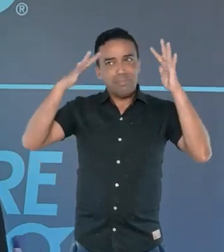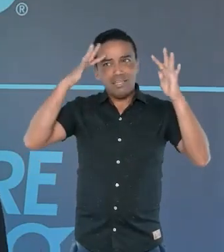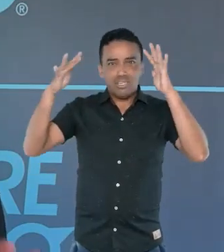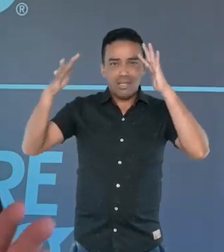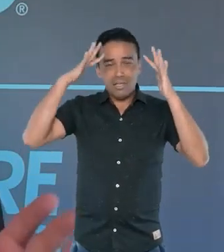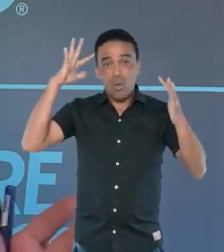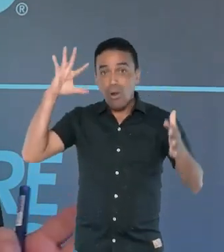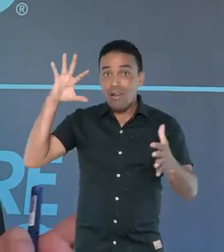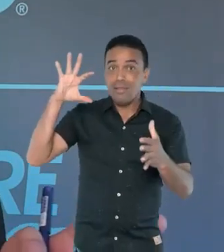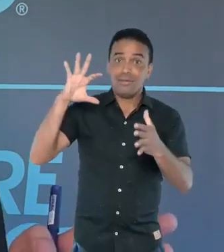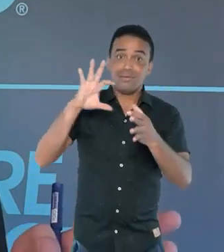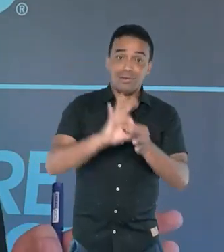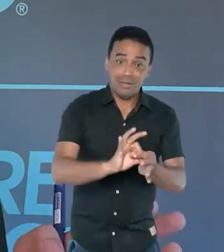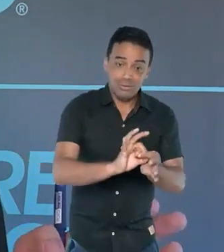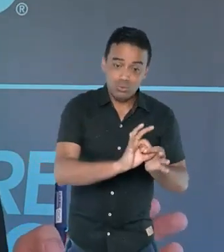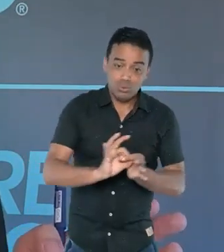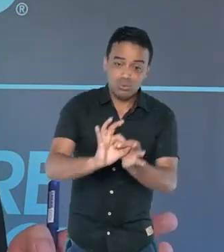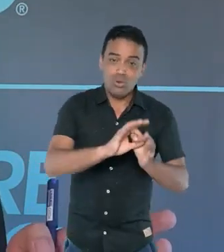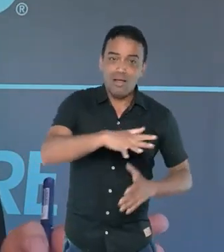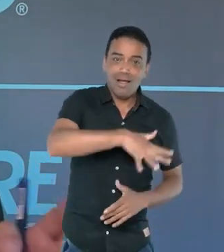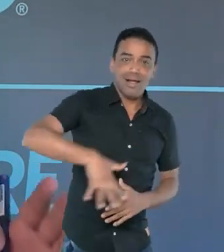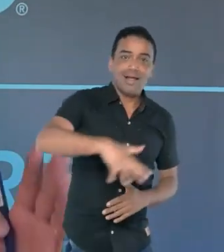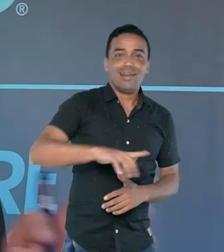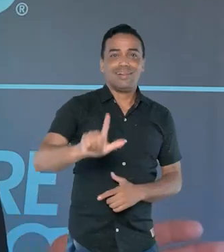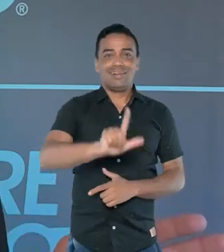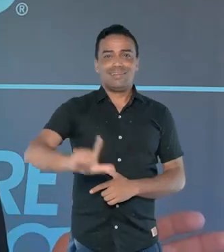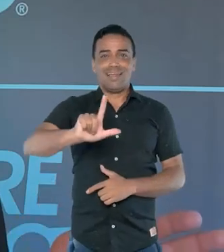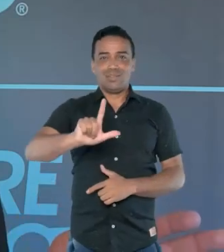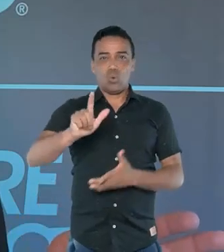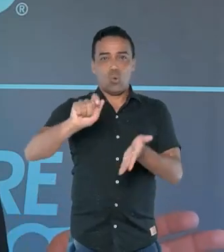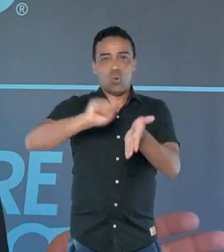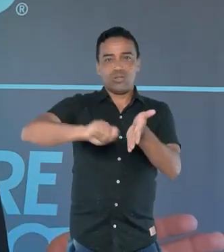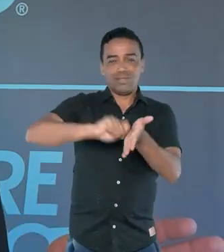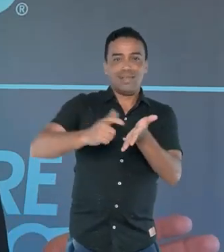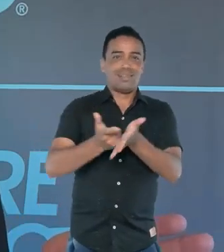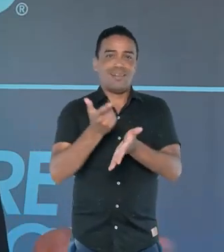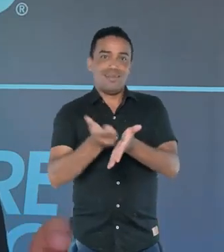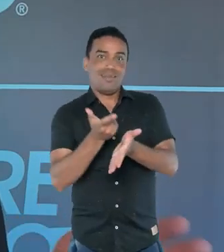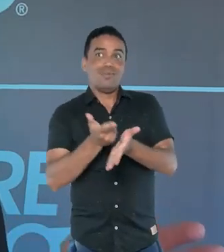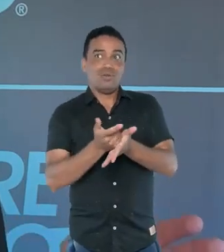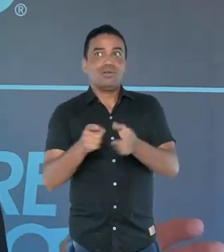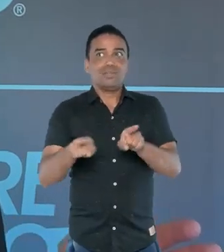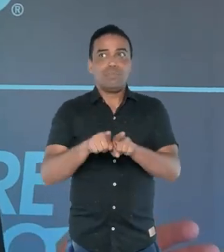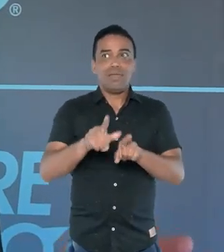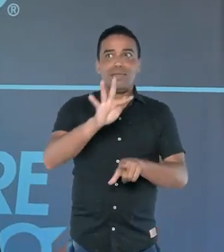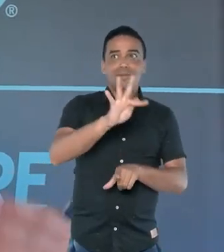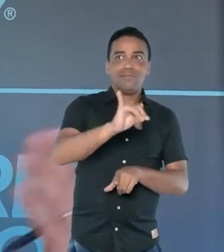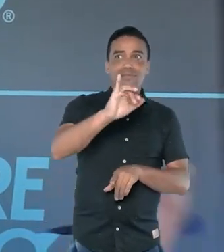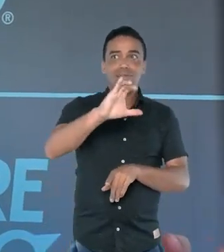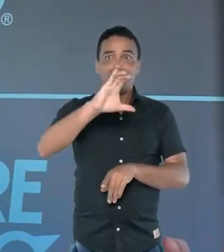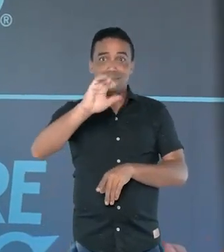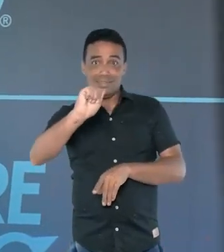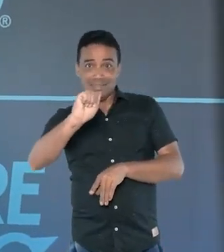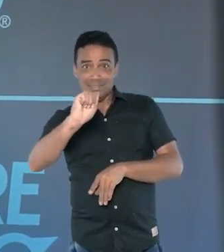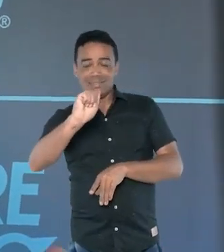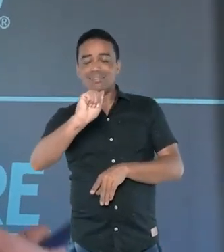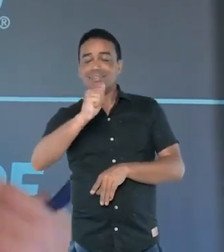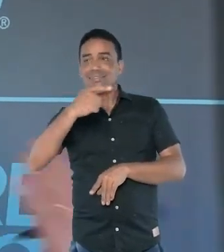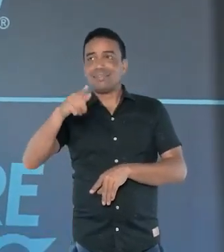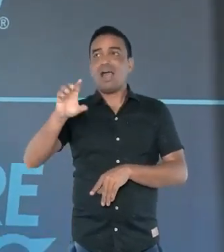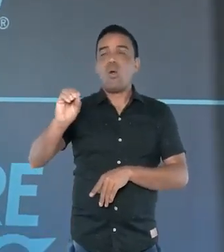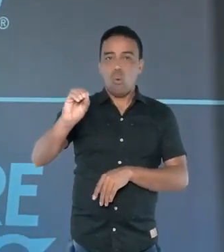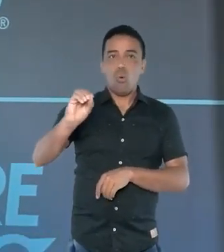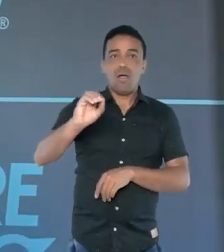né, conectando ela com a literatura, ela me fez pensar muito na literatura também, na ficção, tanto na escrita quanto